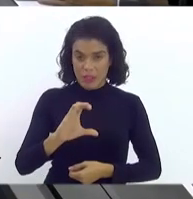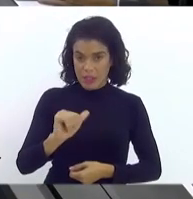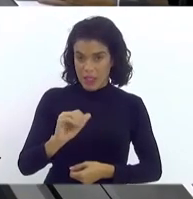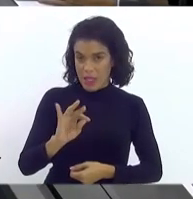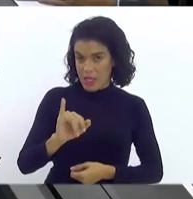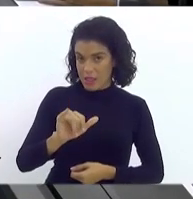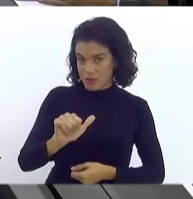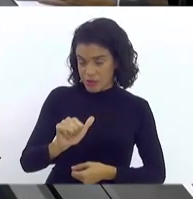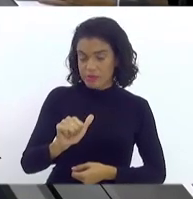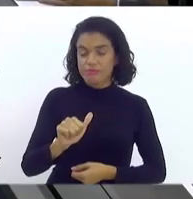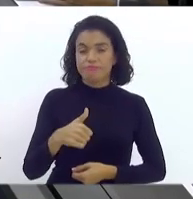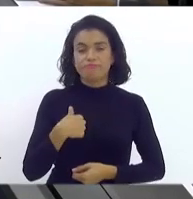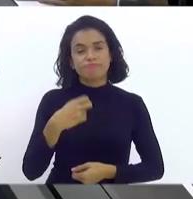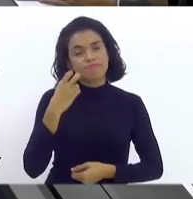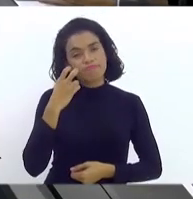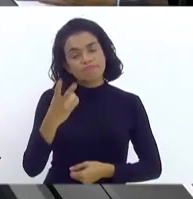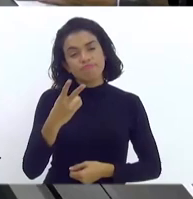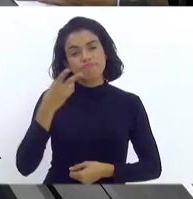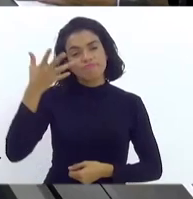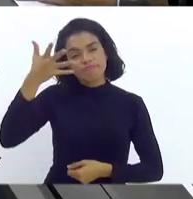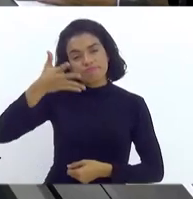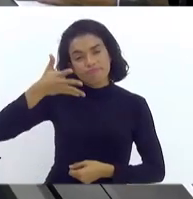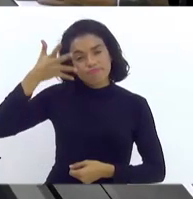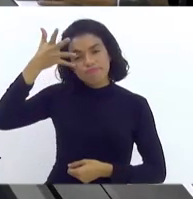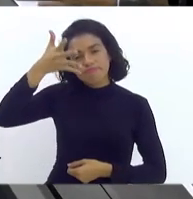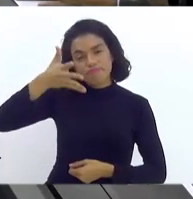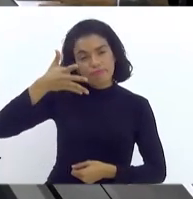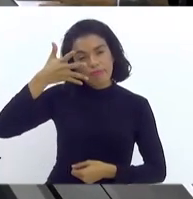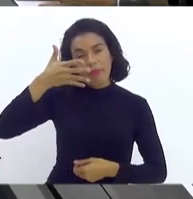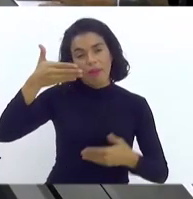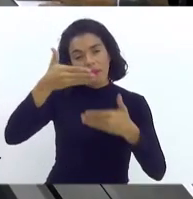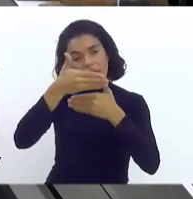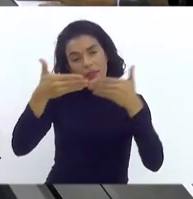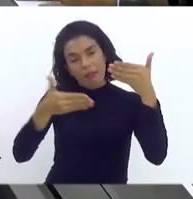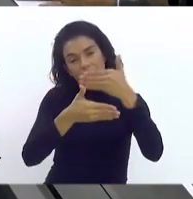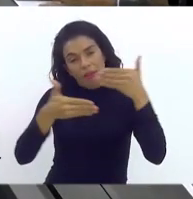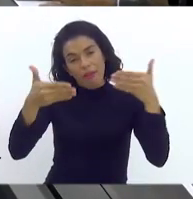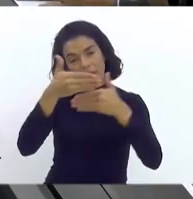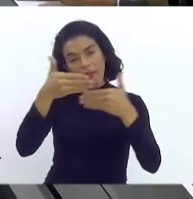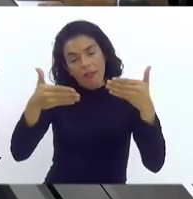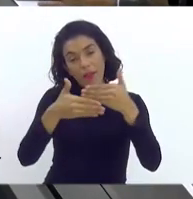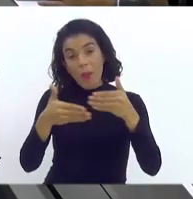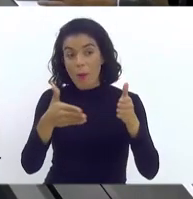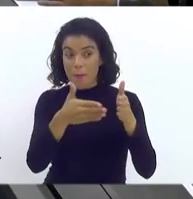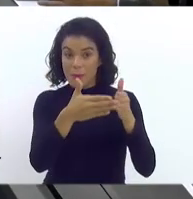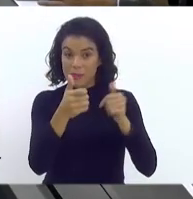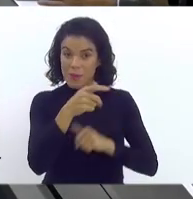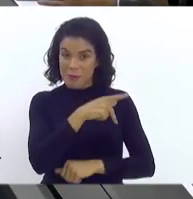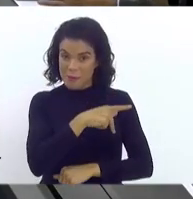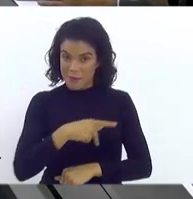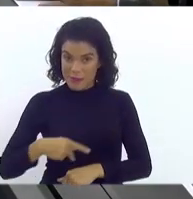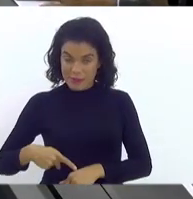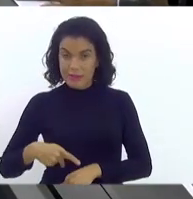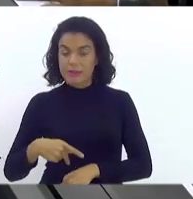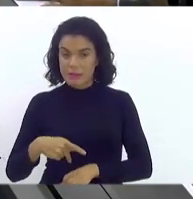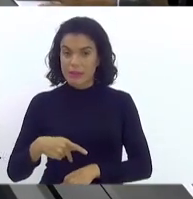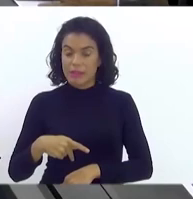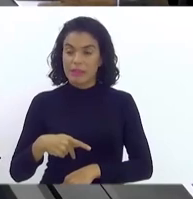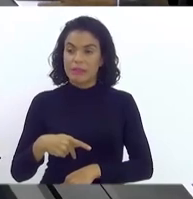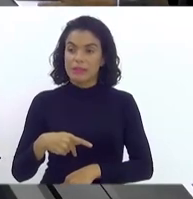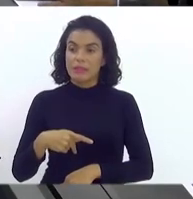Quando a gente vê a explanação de todo aquele portfólio ali colocado, pedi até ao presidente que